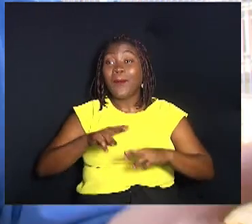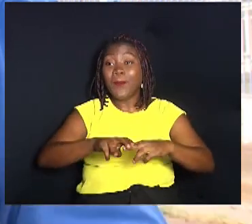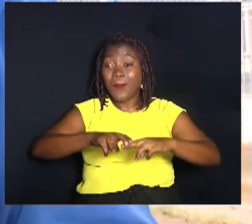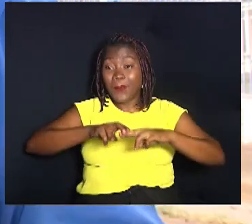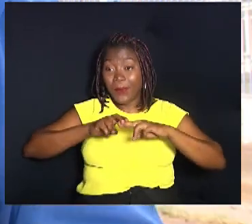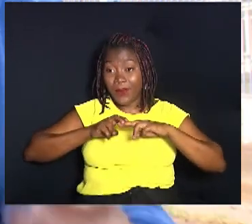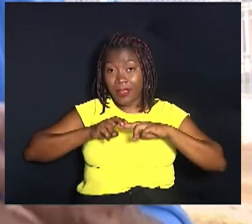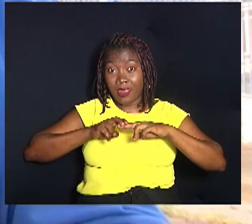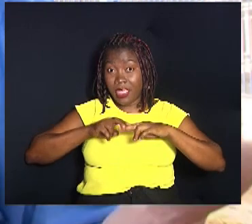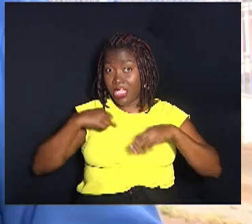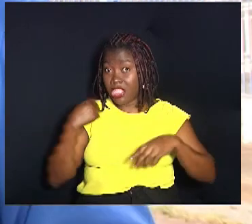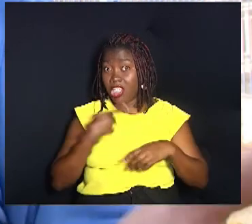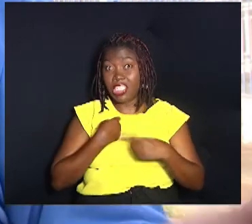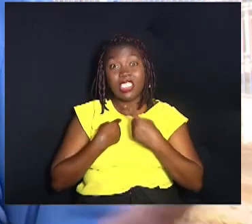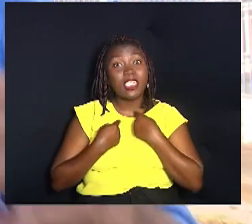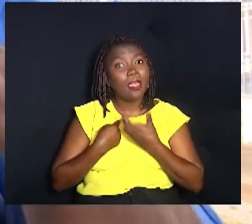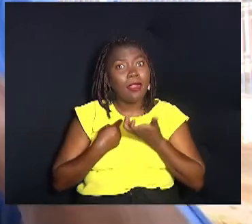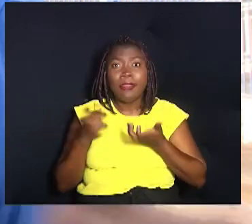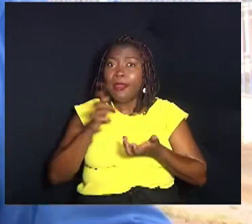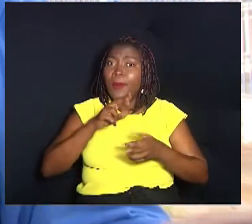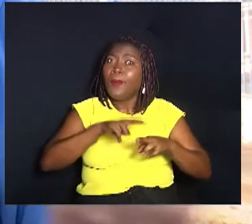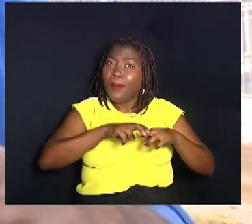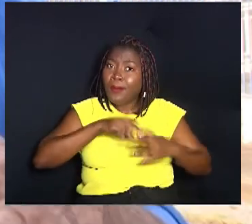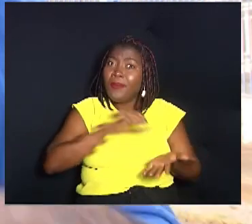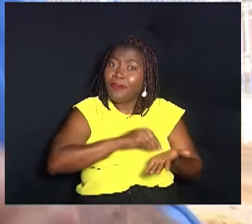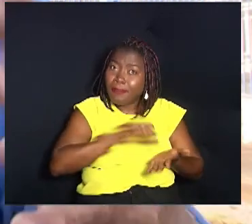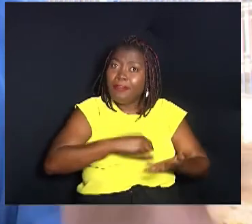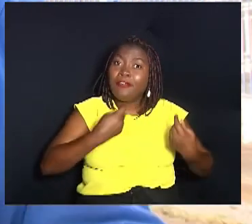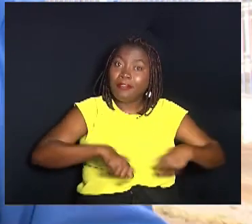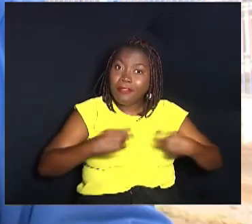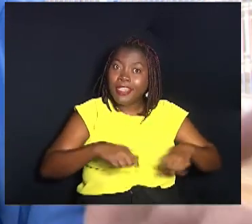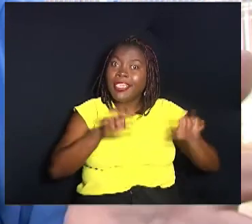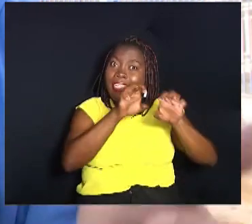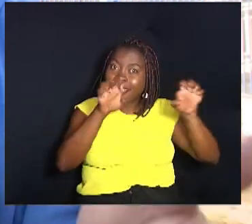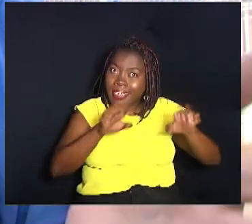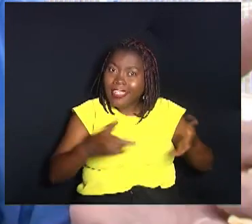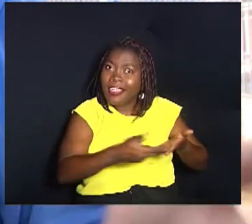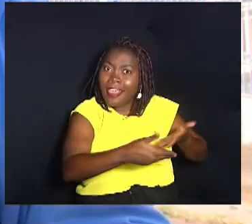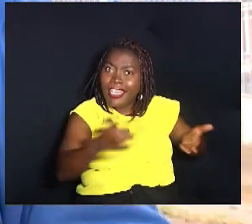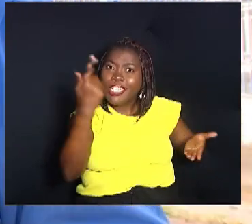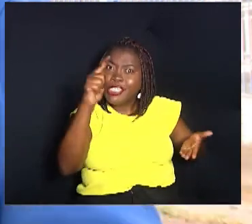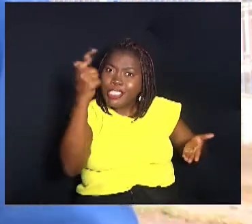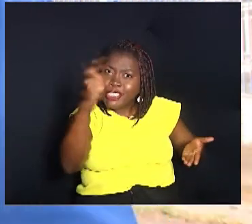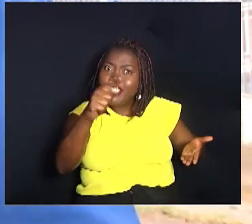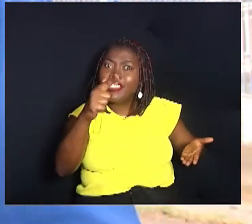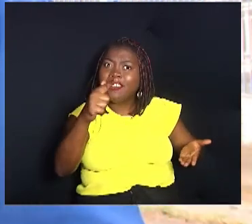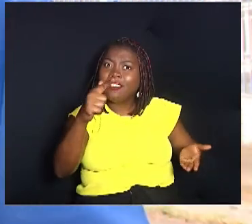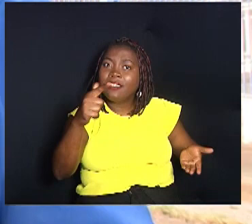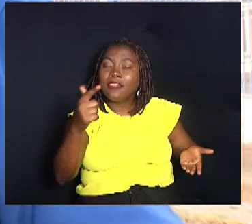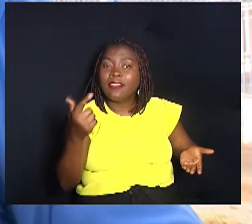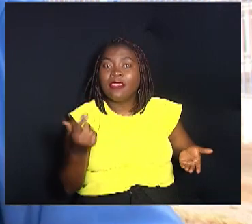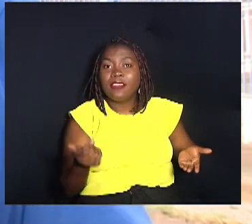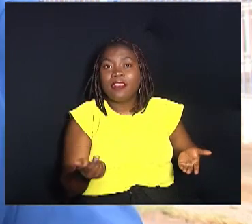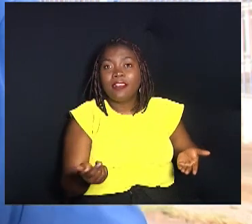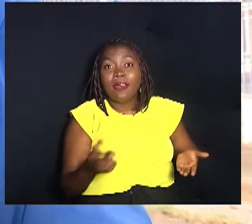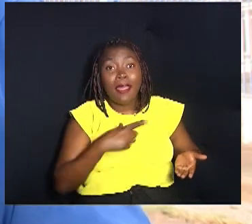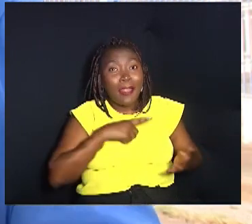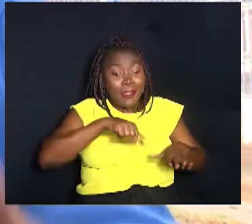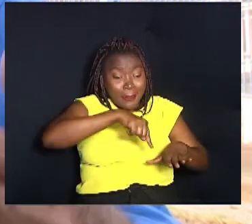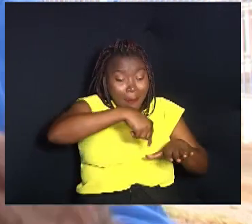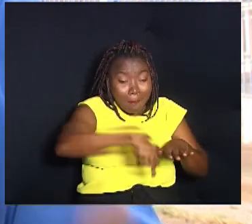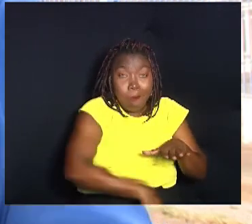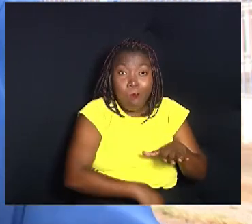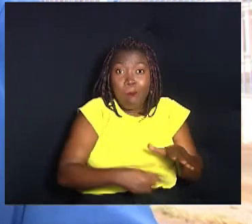nós queremos, é porque é uma necessidade mesmo. A estrutura geológica daqui faz com que tenha buracos